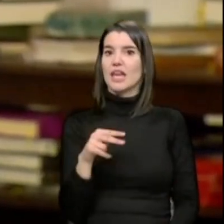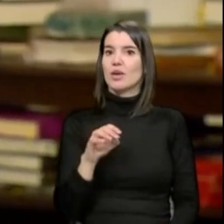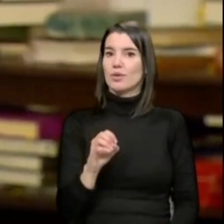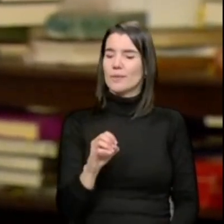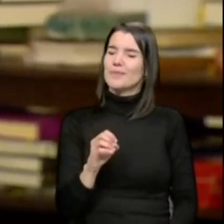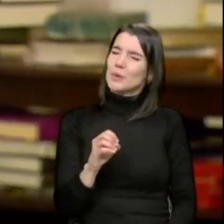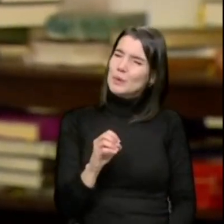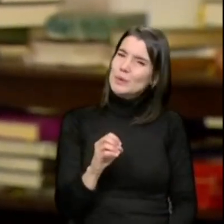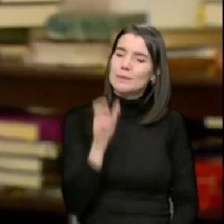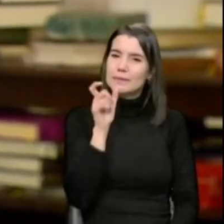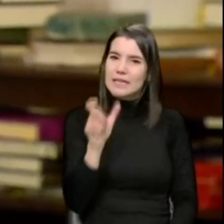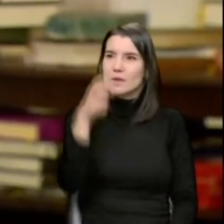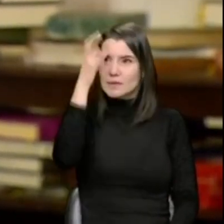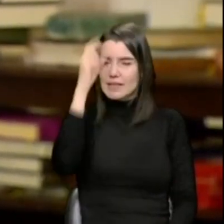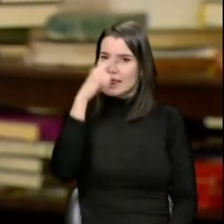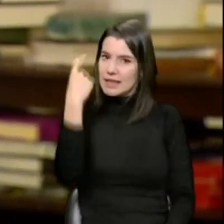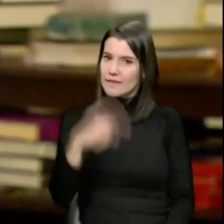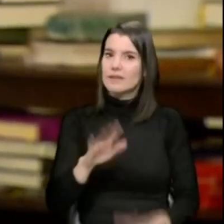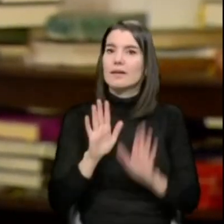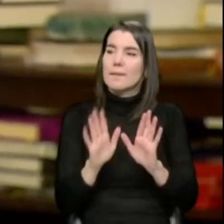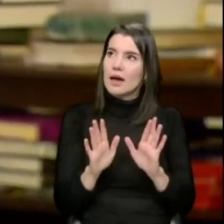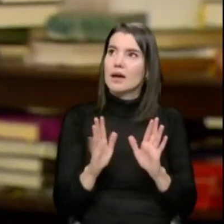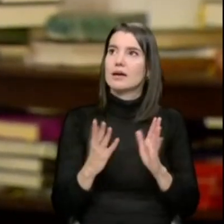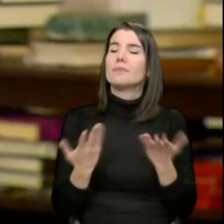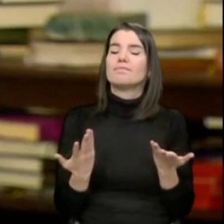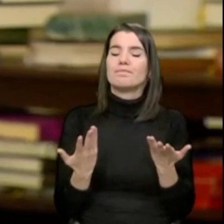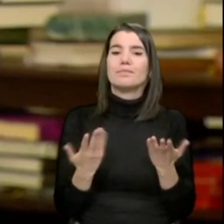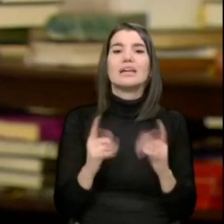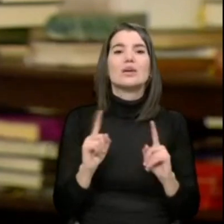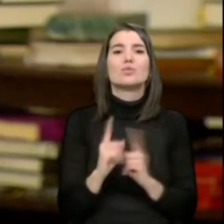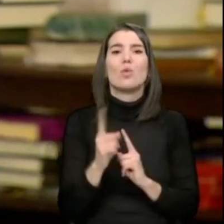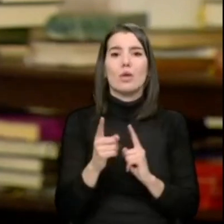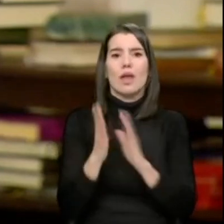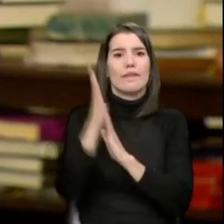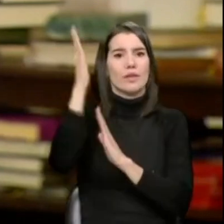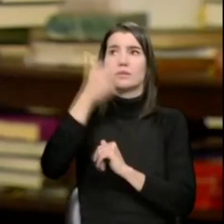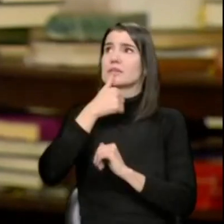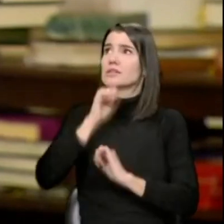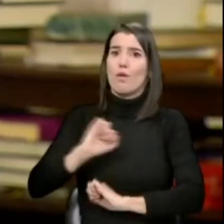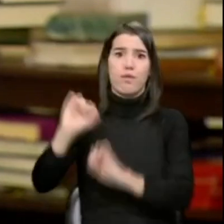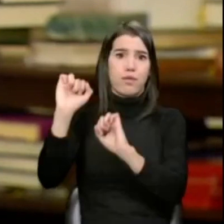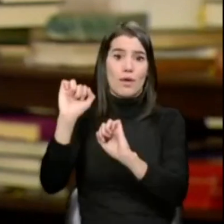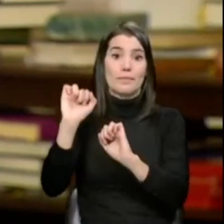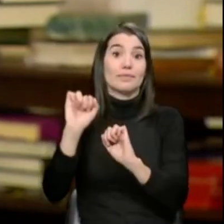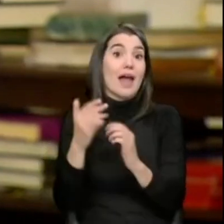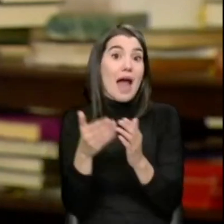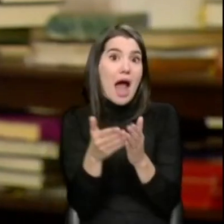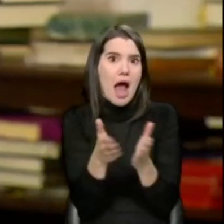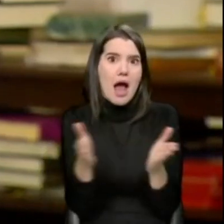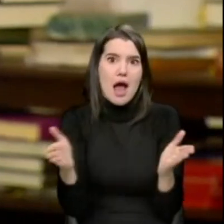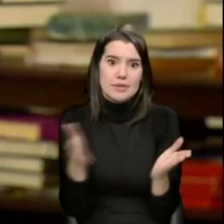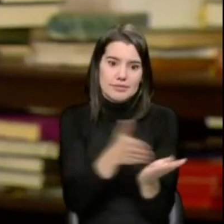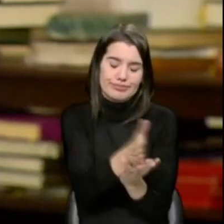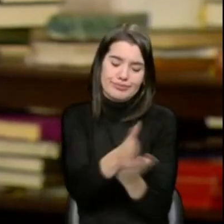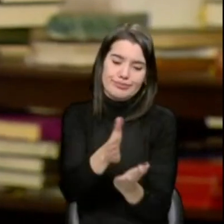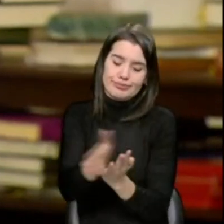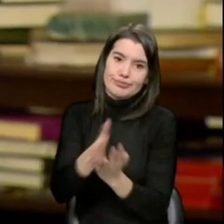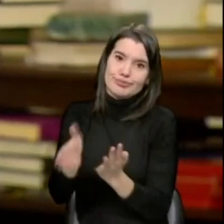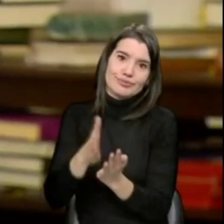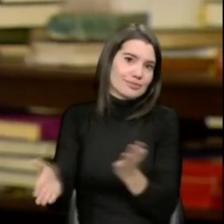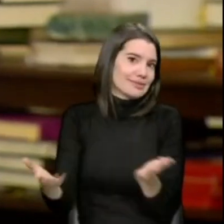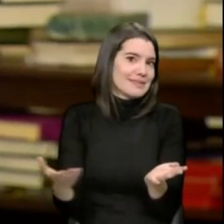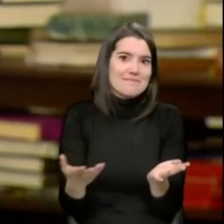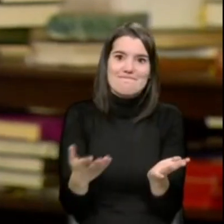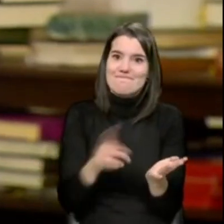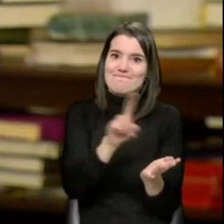mas cujo resumo é que Deus decide efetivamente tudo. Naturalmente que isto abre portas para uma série de situações e de uma série